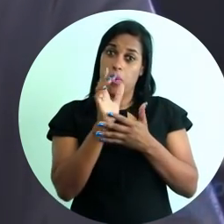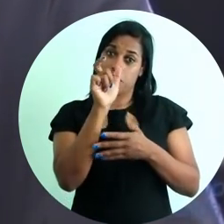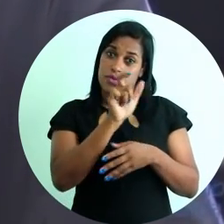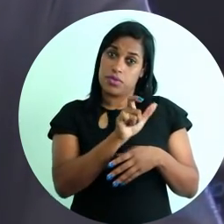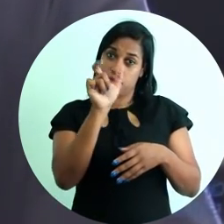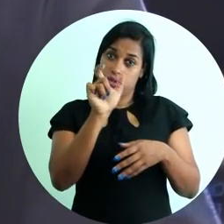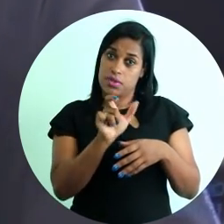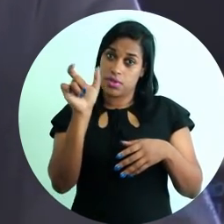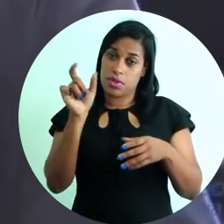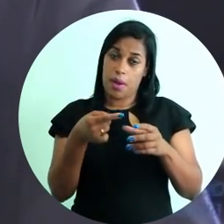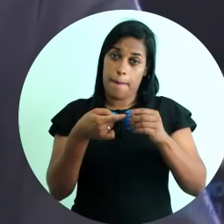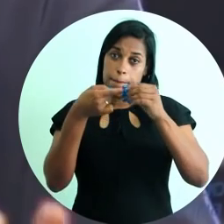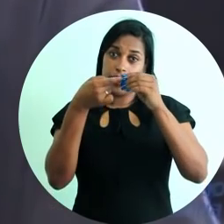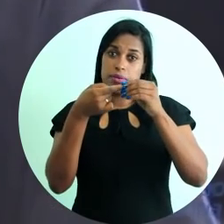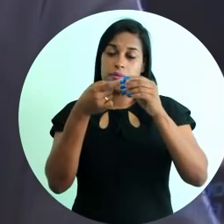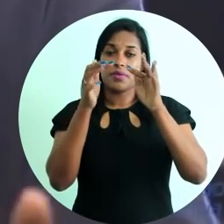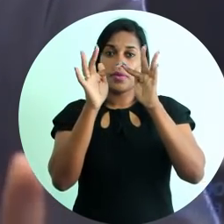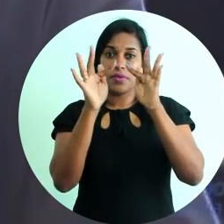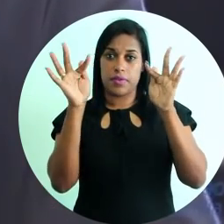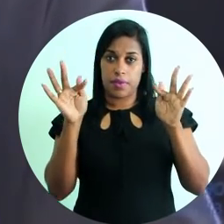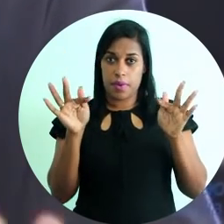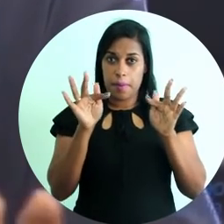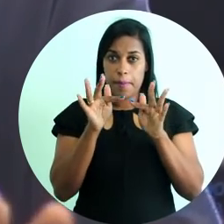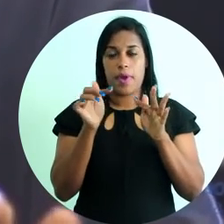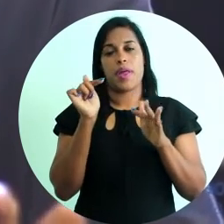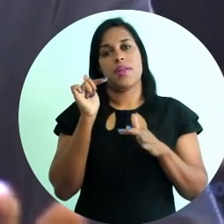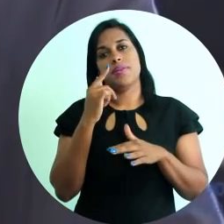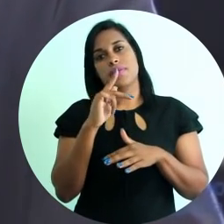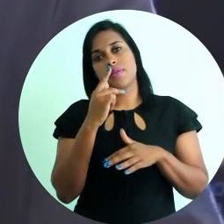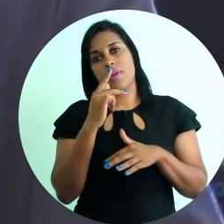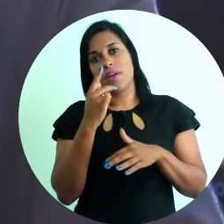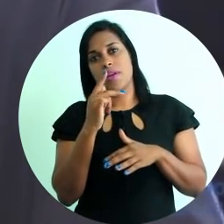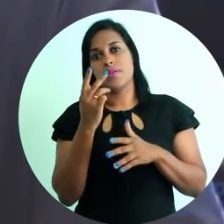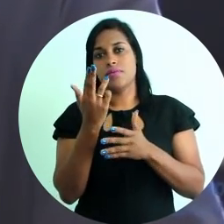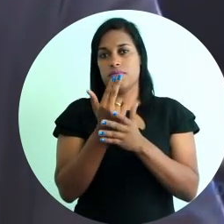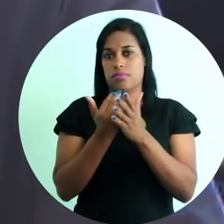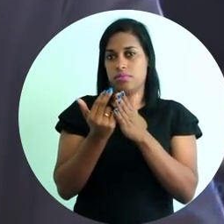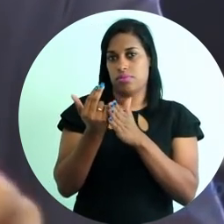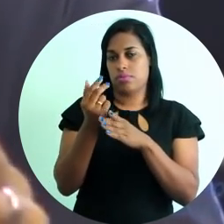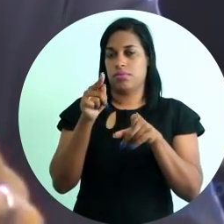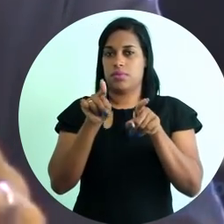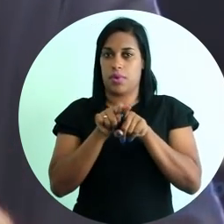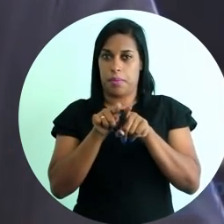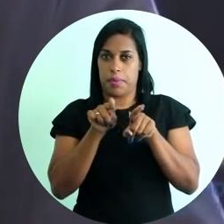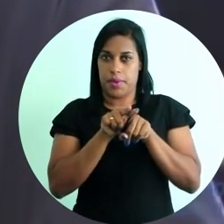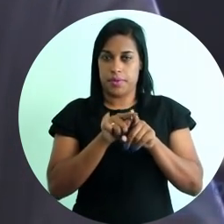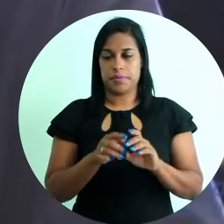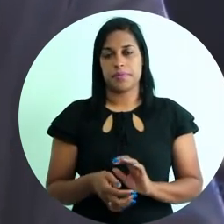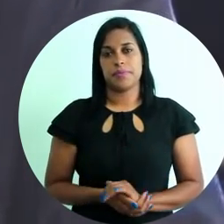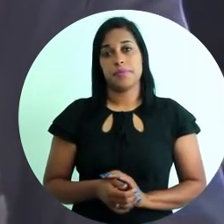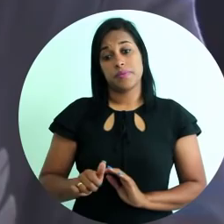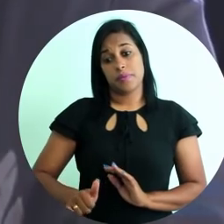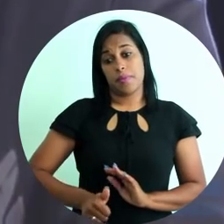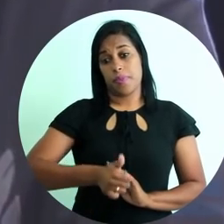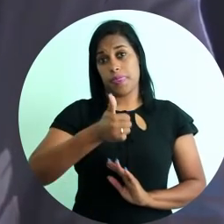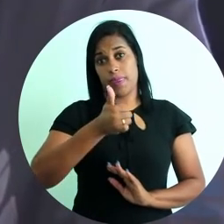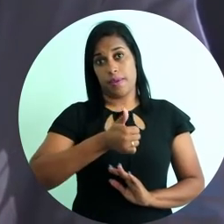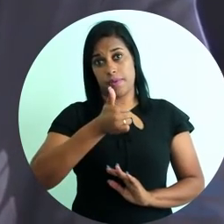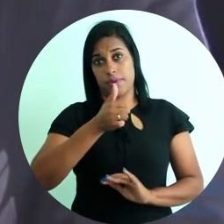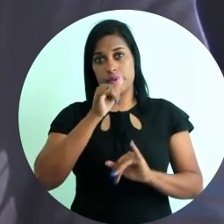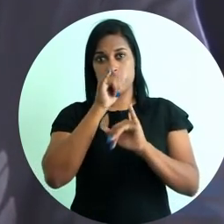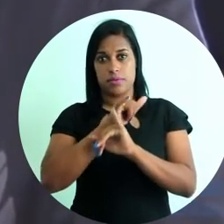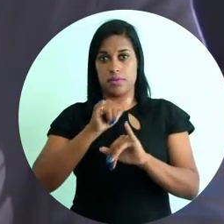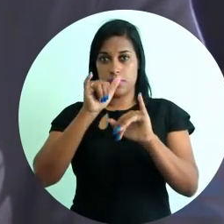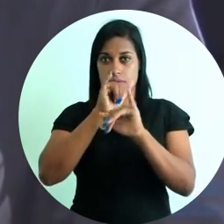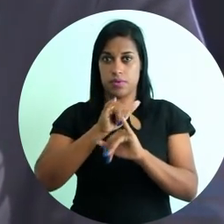dessas imagens e principalmente formatos relacionados a essas imagens para a web. O primeiro tópico que nós vamos passar,